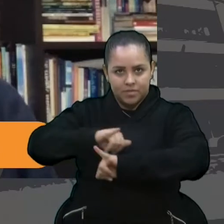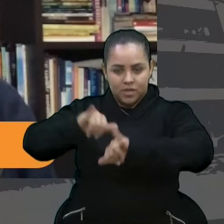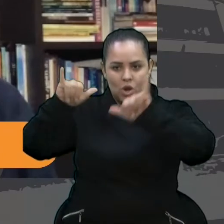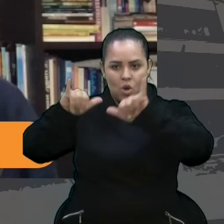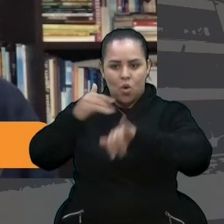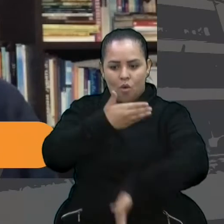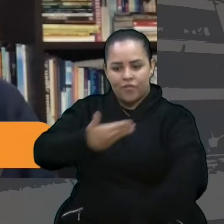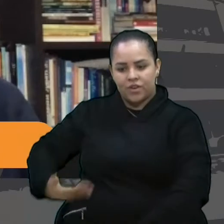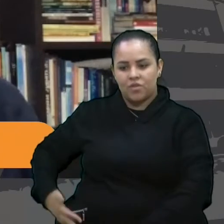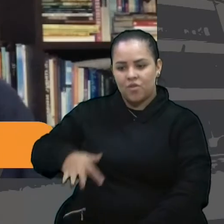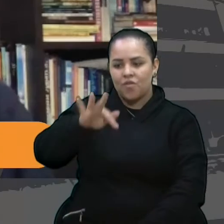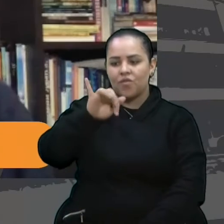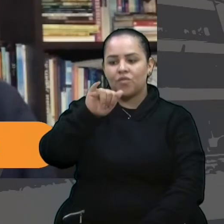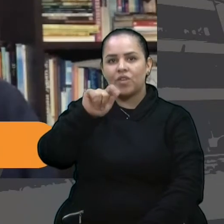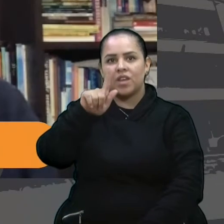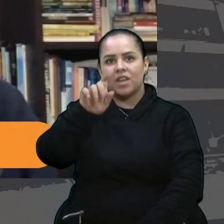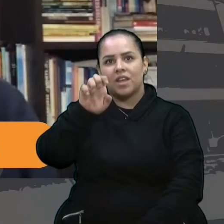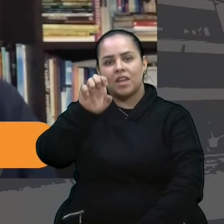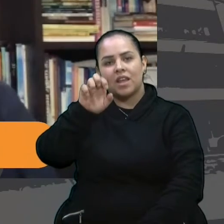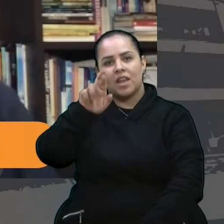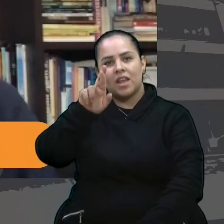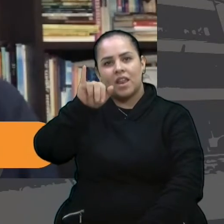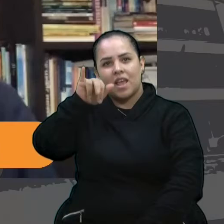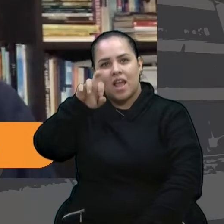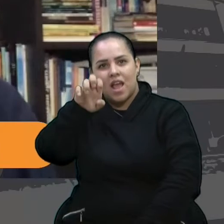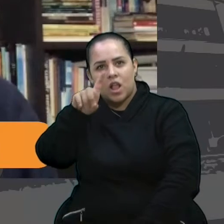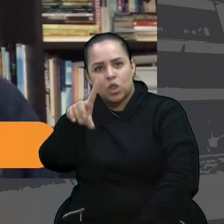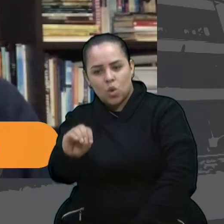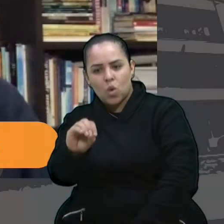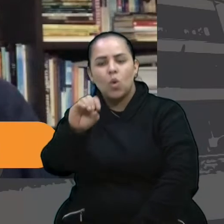Figueiredo, numa época altamente